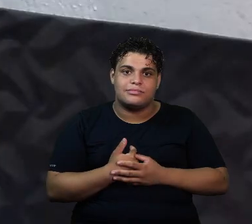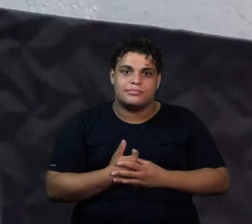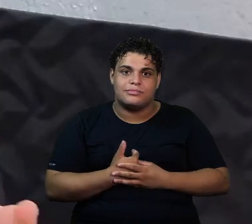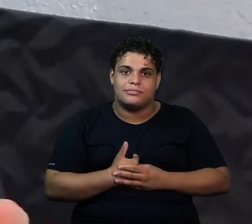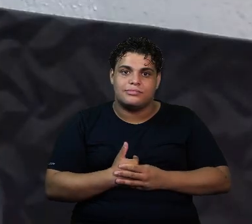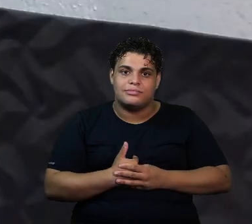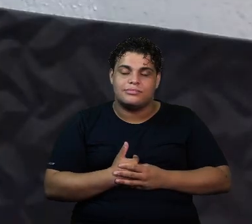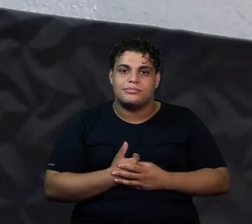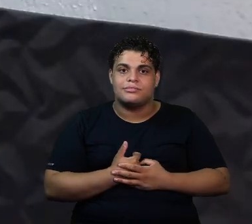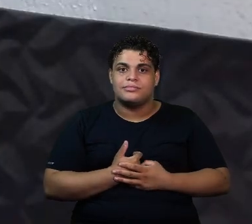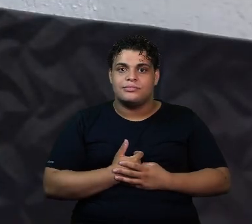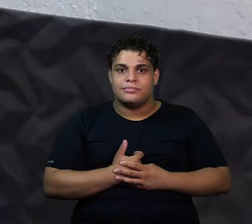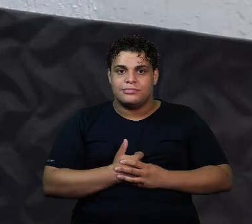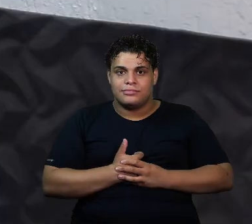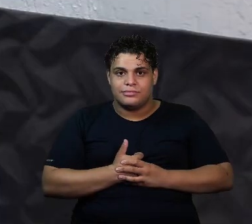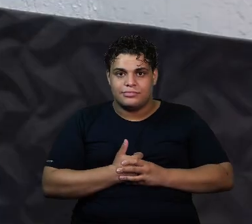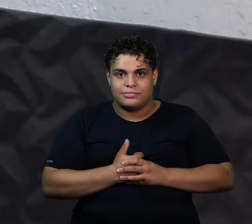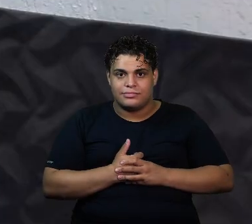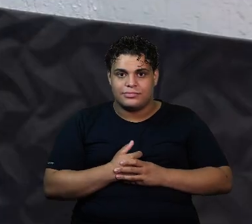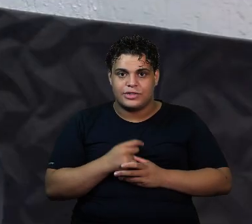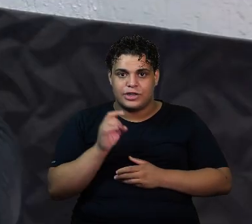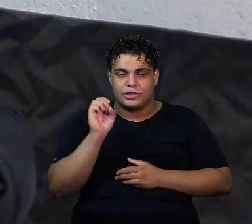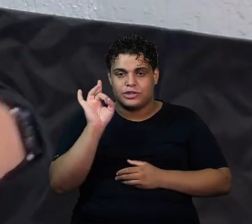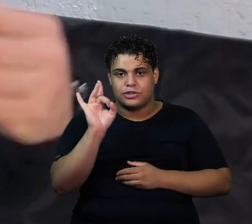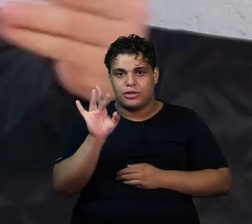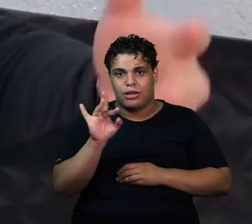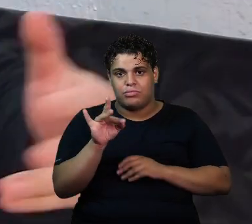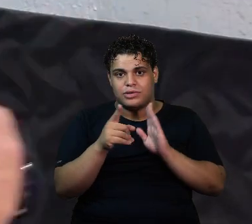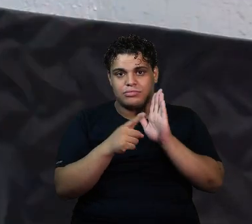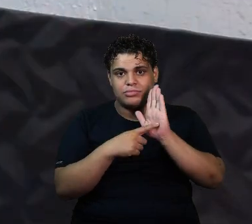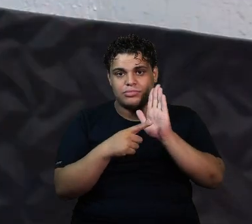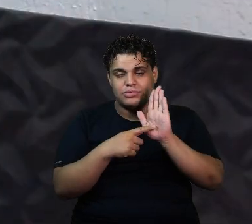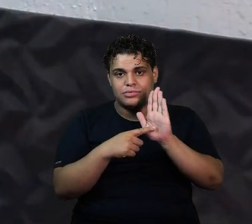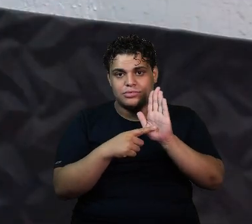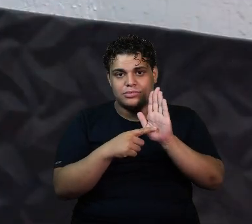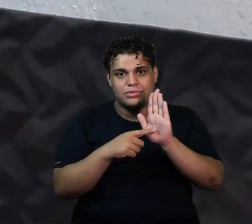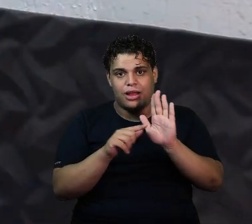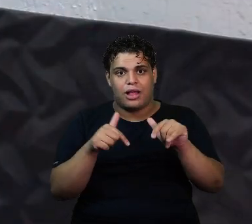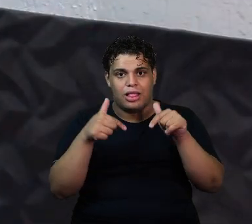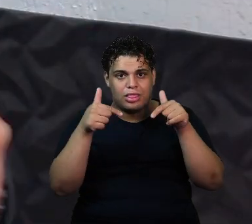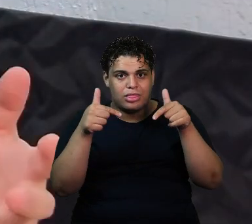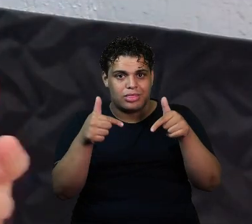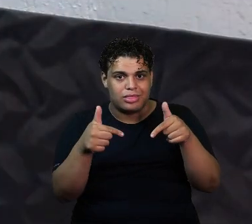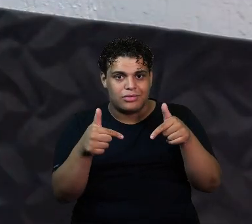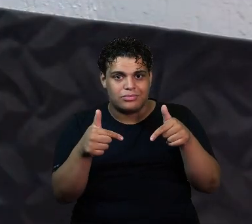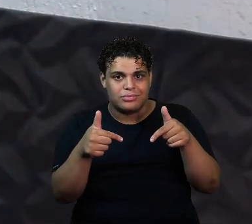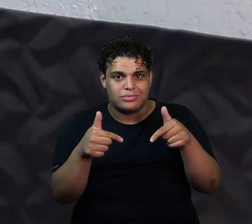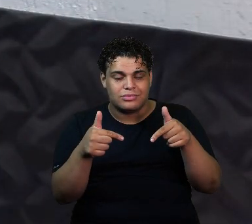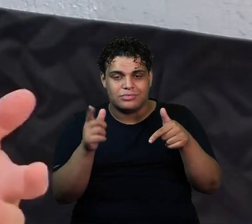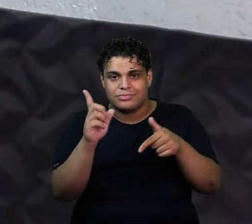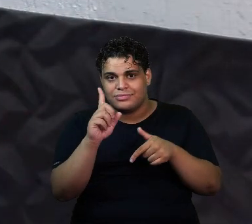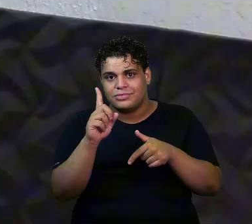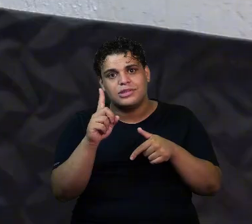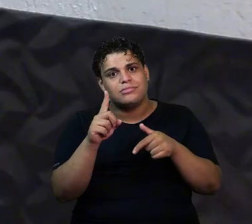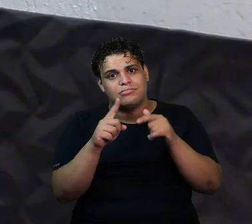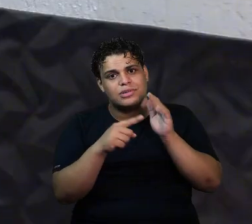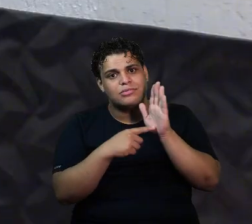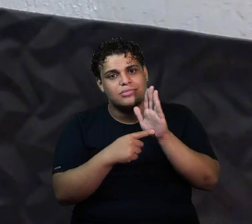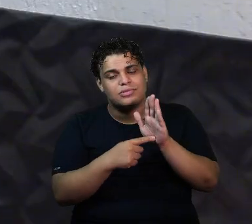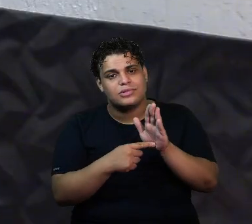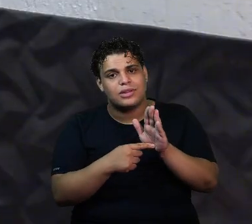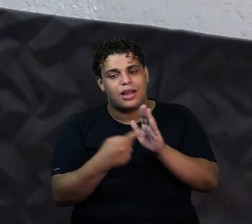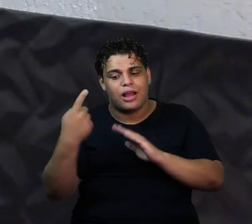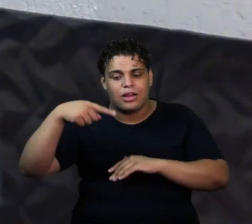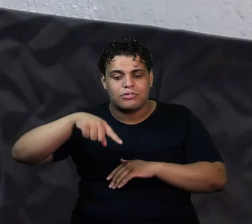contra a gangue plásticos, né, ou algo nesse sentido, mas para mostrar rituais do fundo do mar que são muito bonitos para as crianças se apaixonarem,